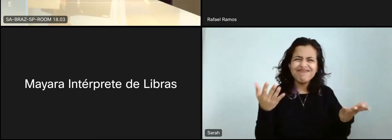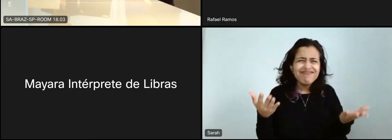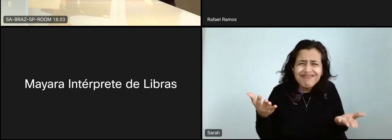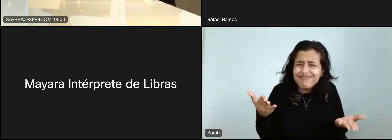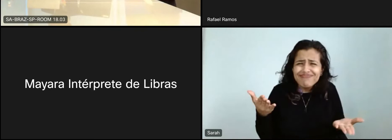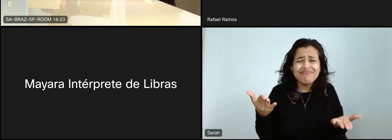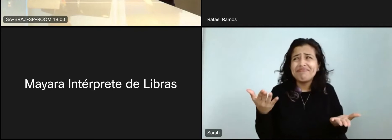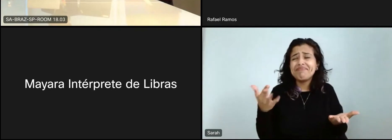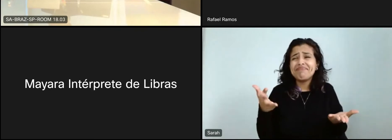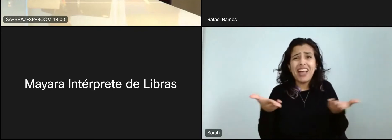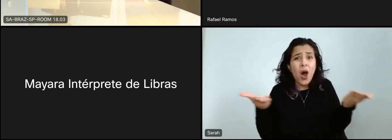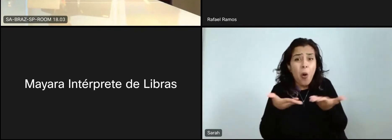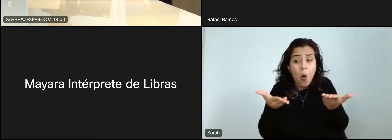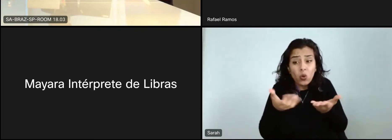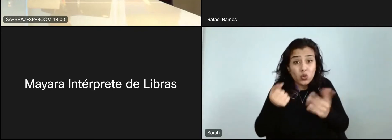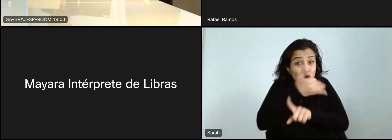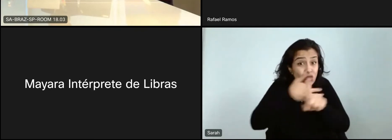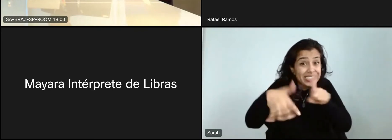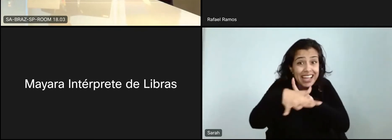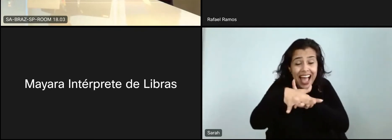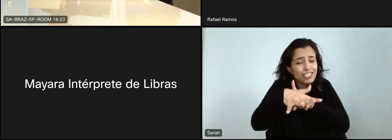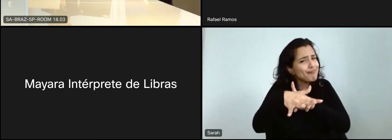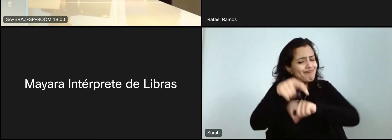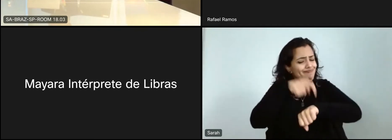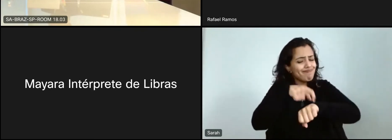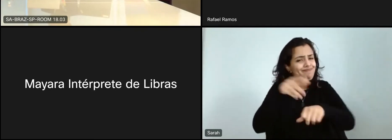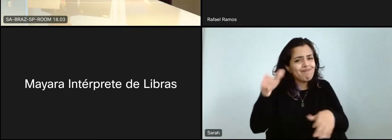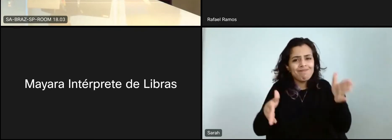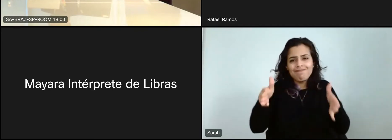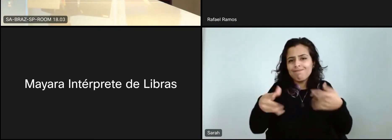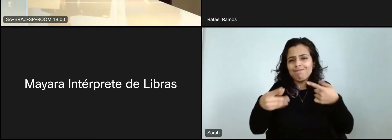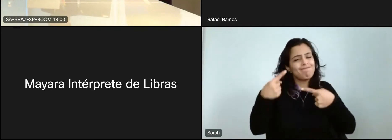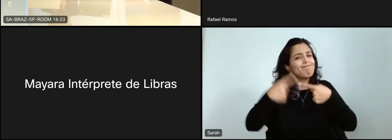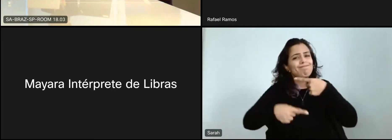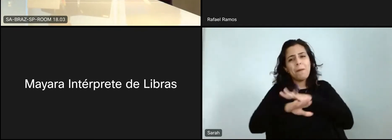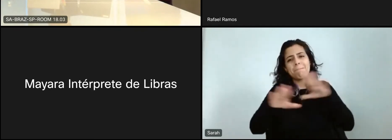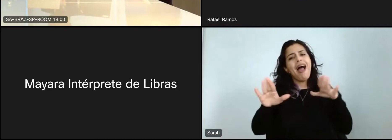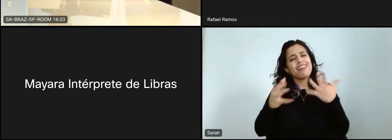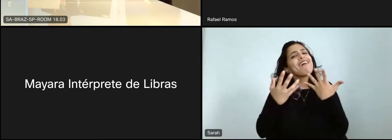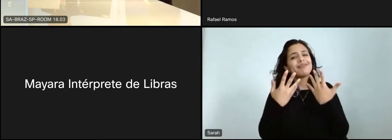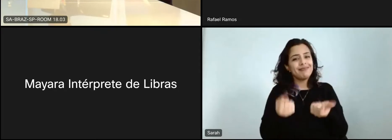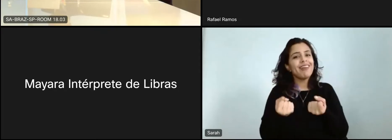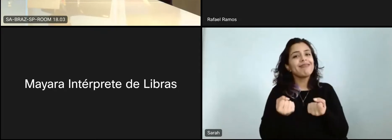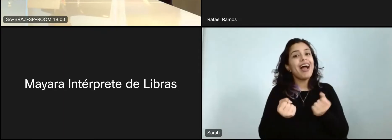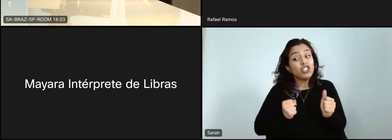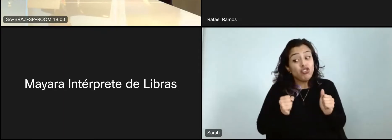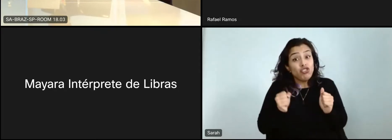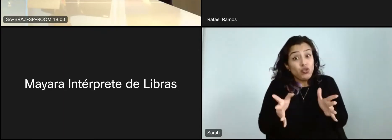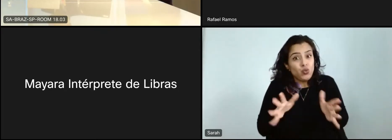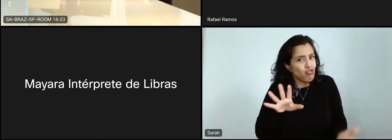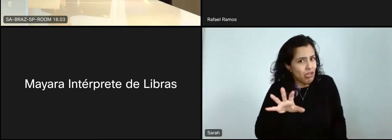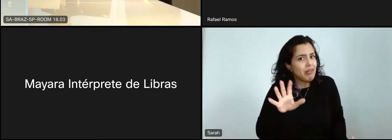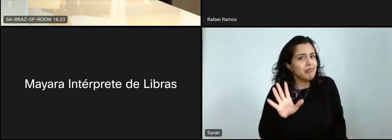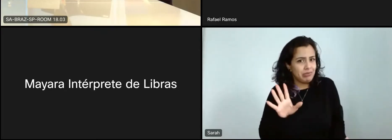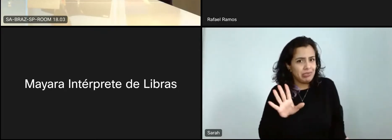mais aceitar esse tipo de fala, em que a gente não pode mais justificar esse tipo de comportamento como uma questão